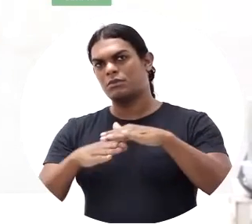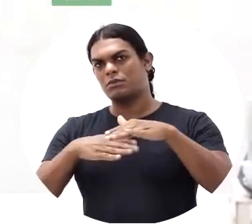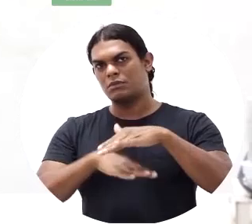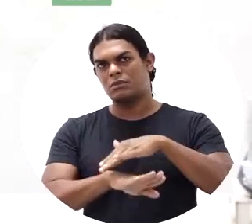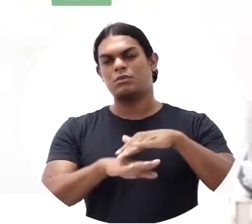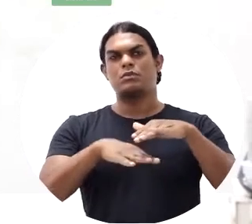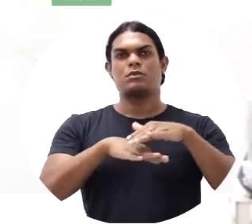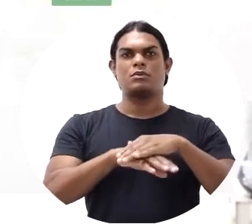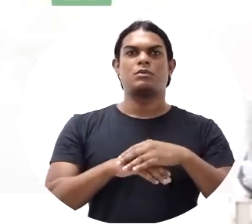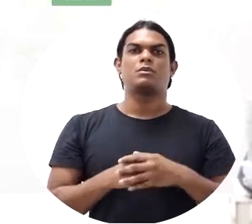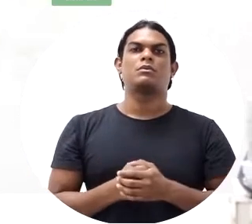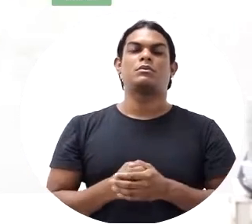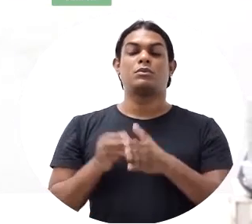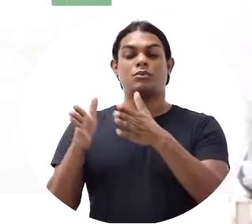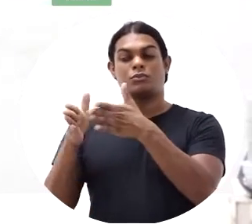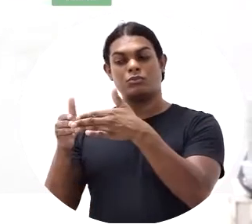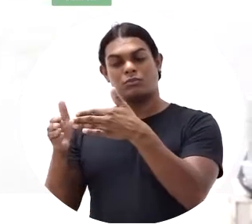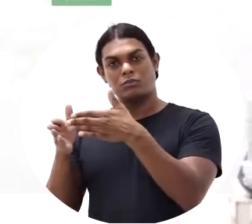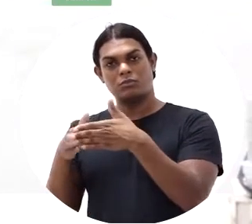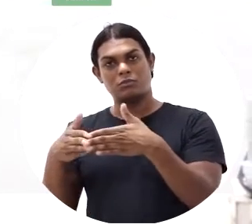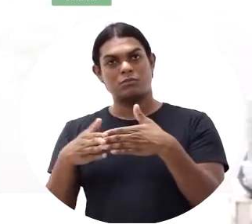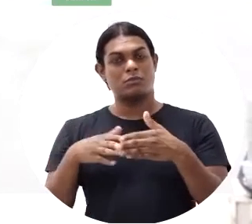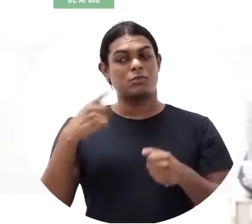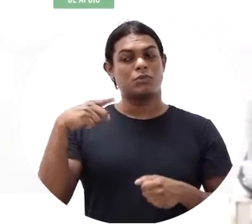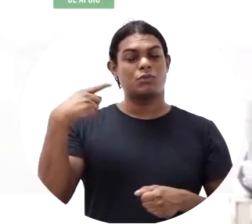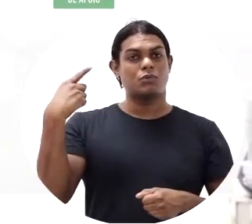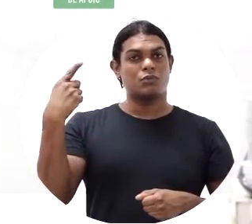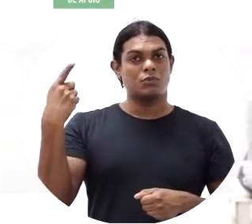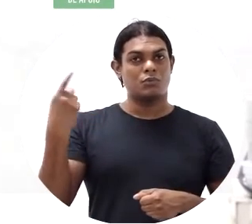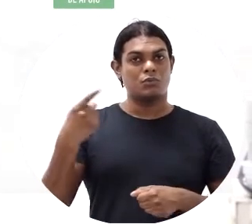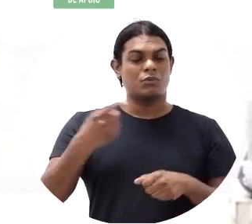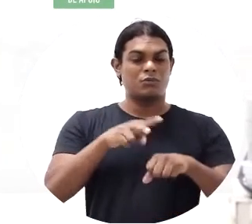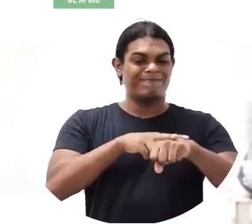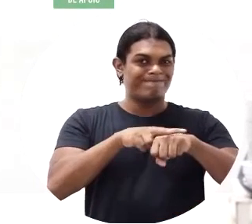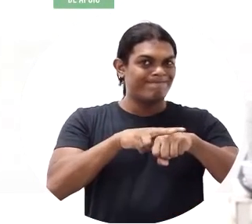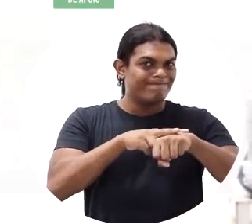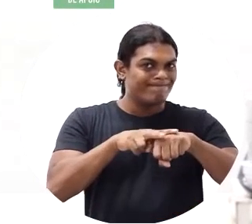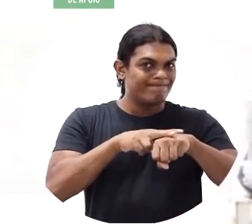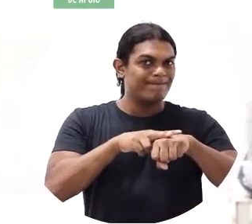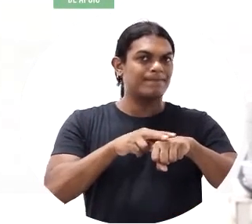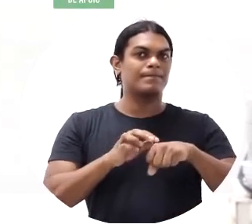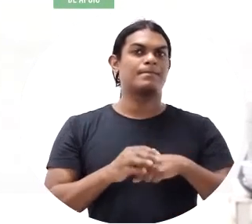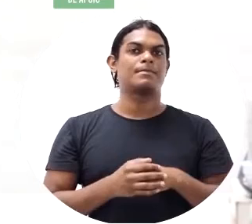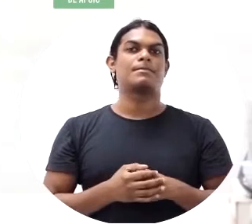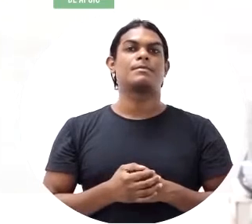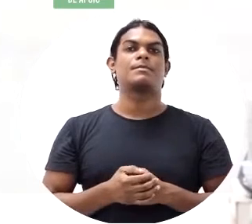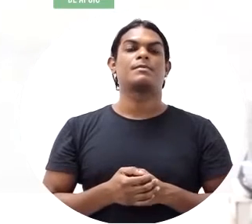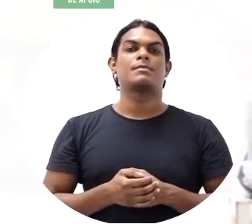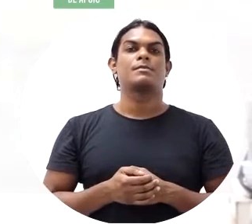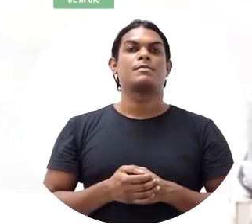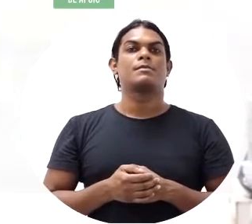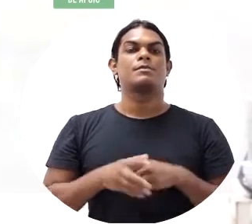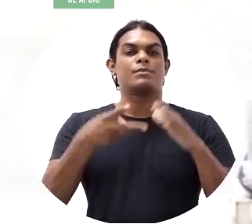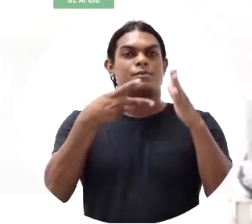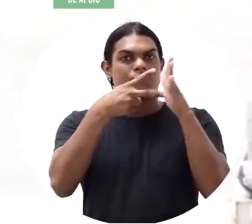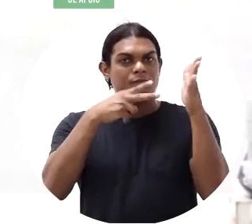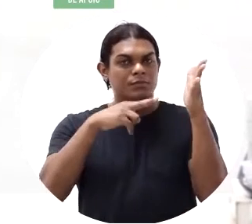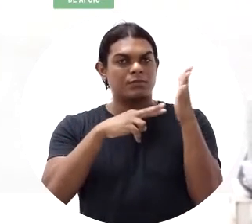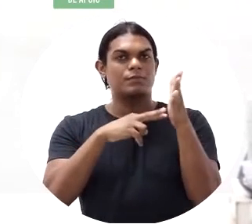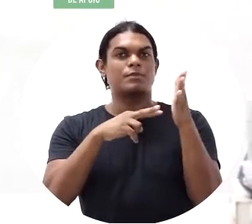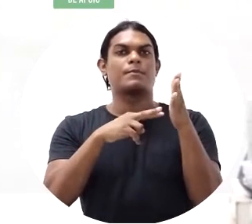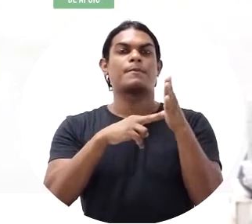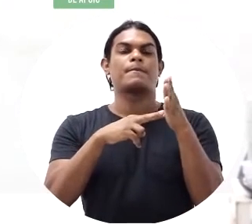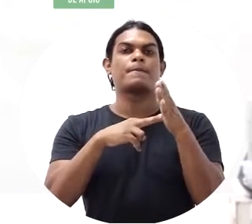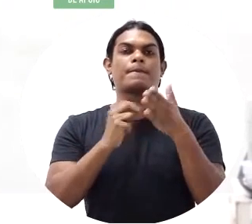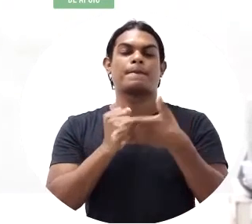e o processamento dos pedidos. Já os quadrinhos verdes, mais escuros, dizem respeito às atividades